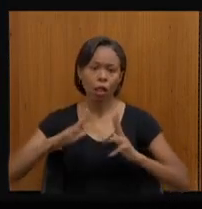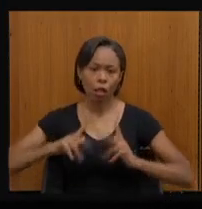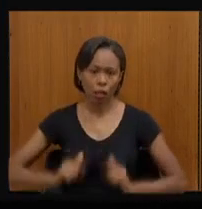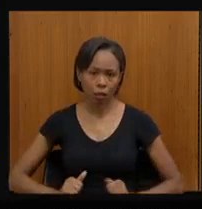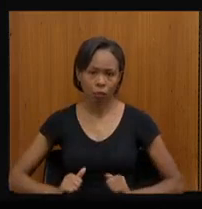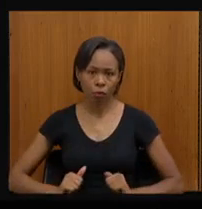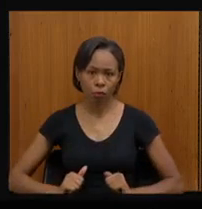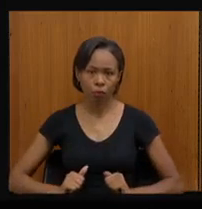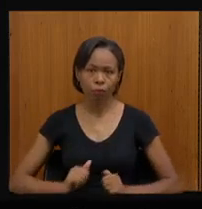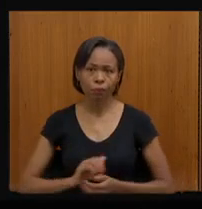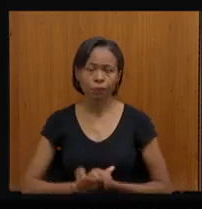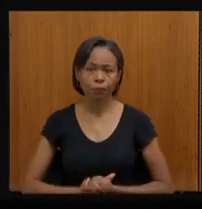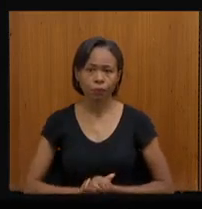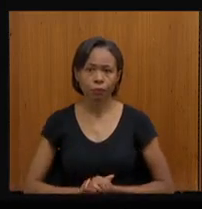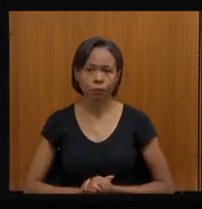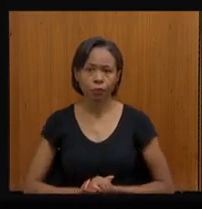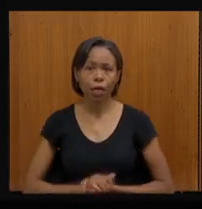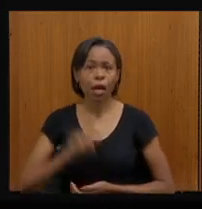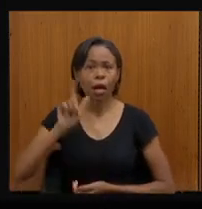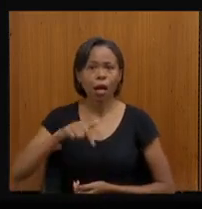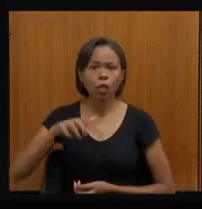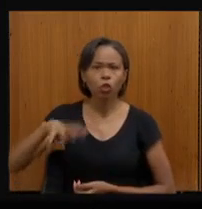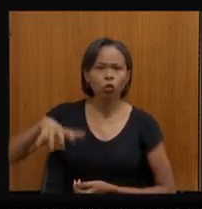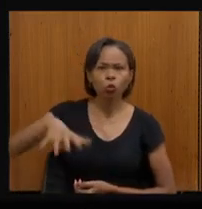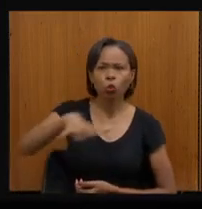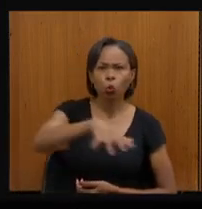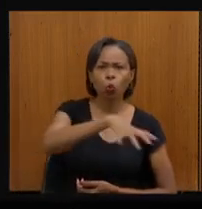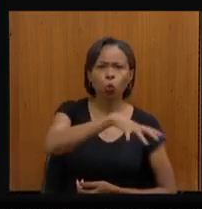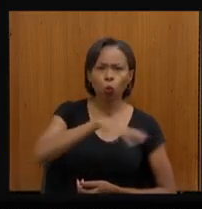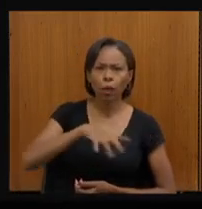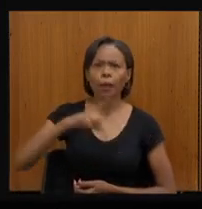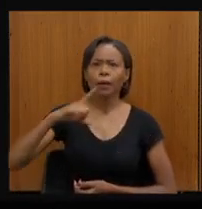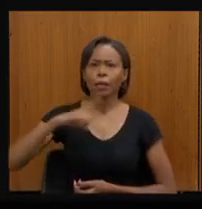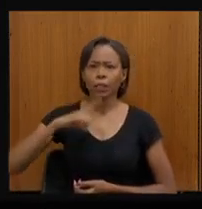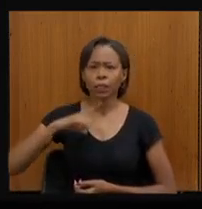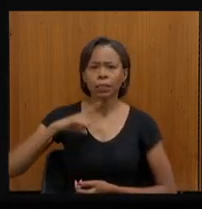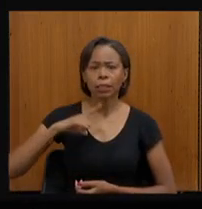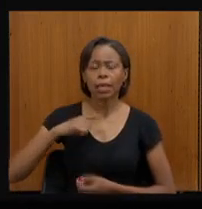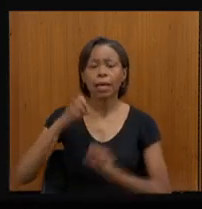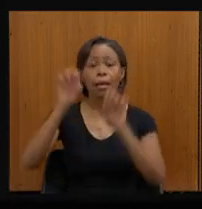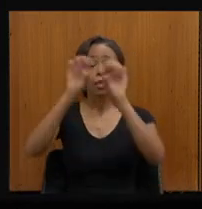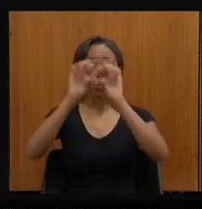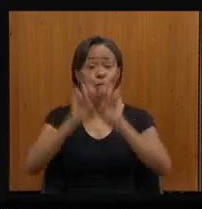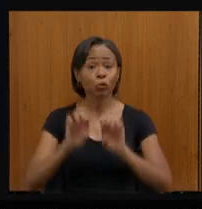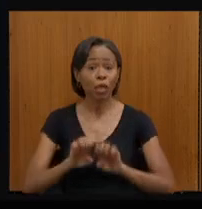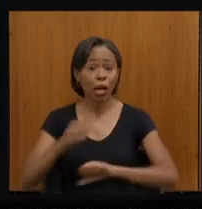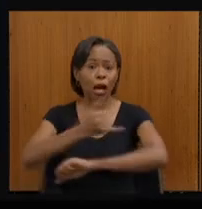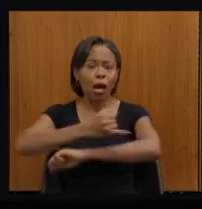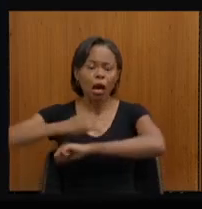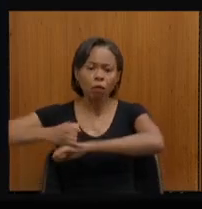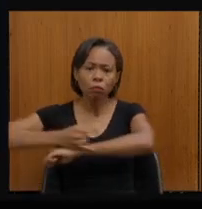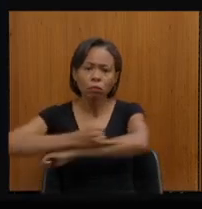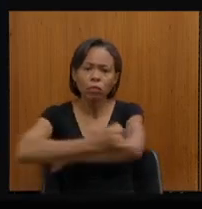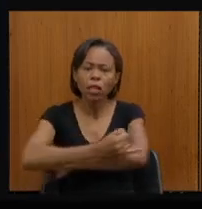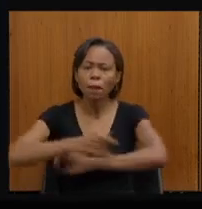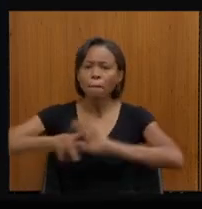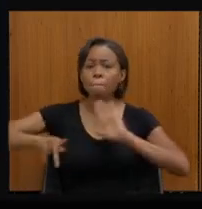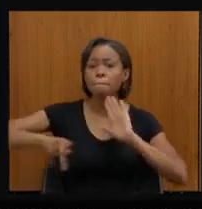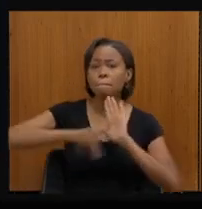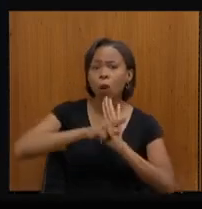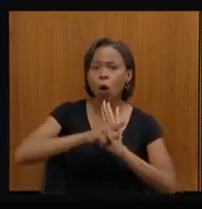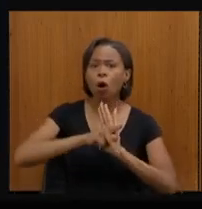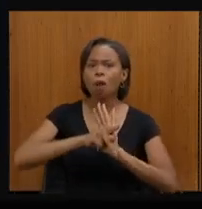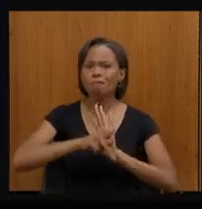hábitos né então são sempre onde haveriam mais estrutura própria completa para que você tem um